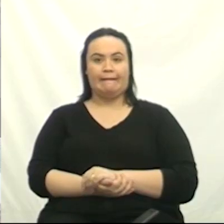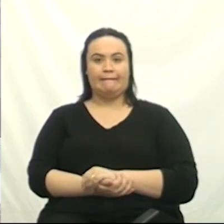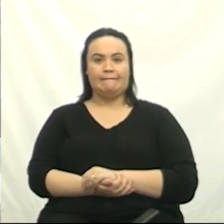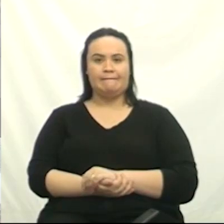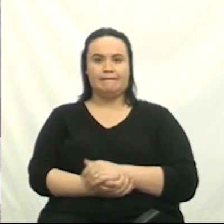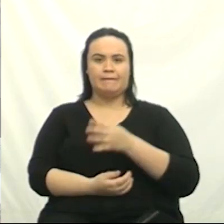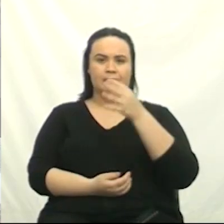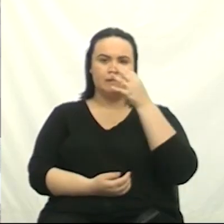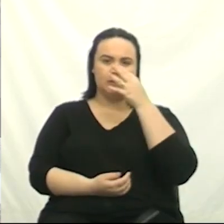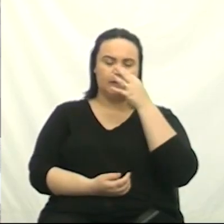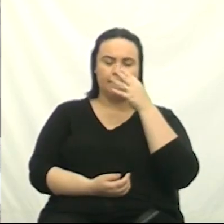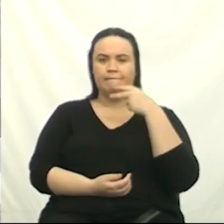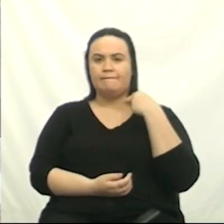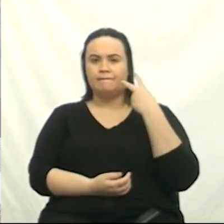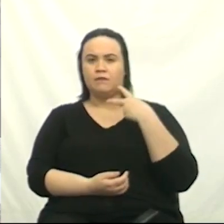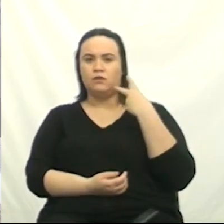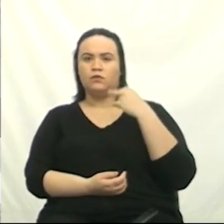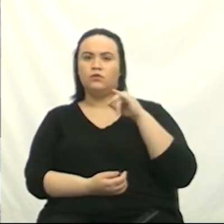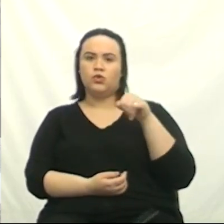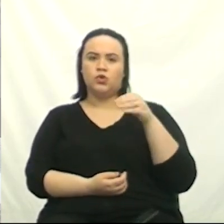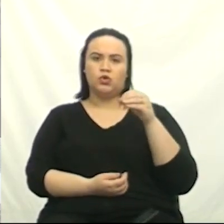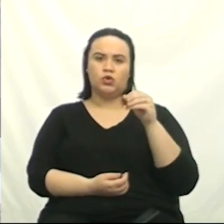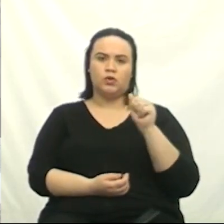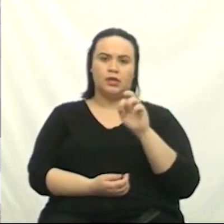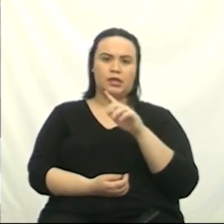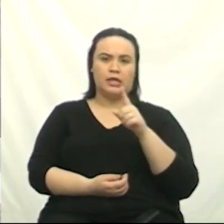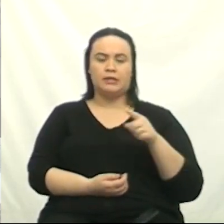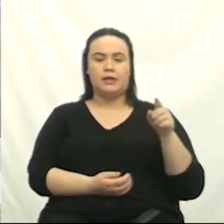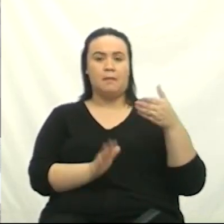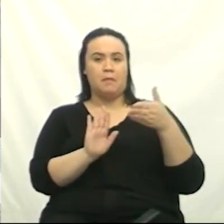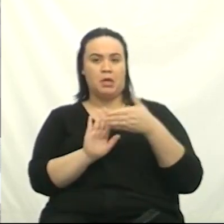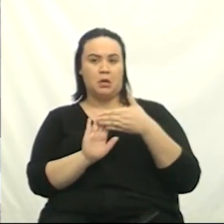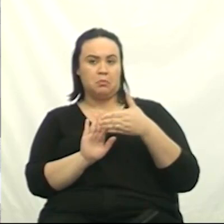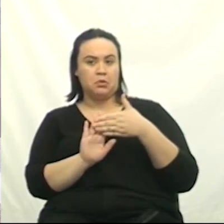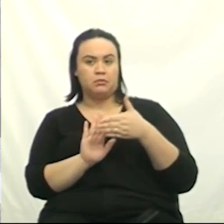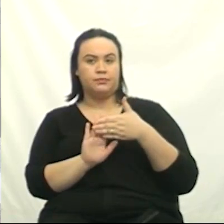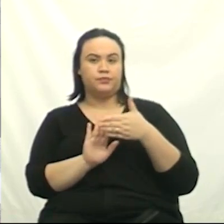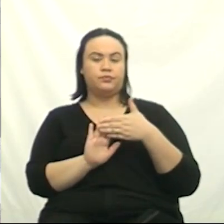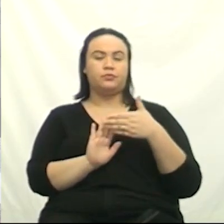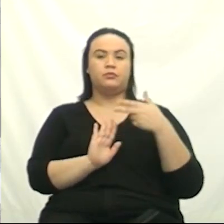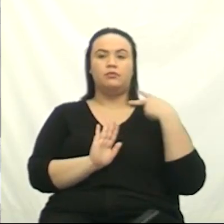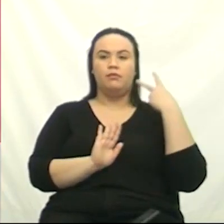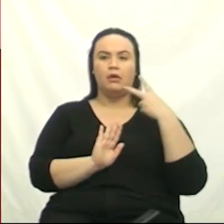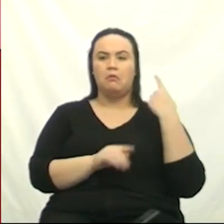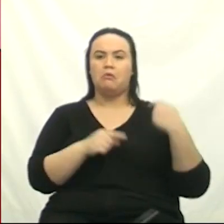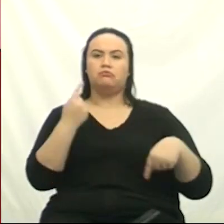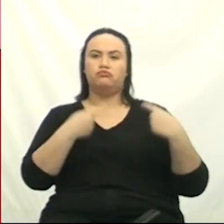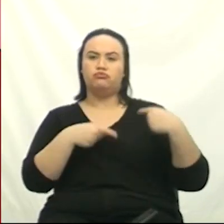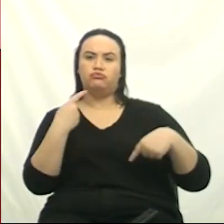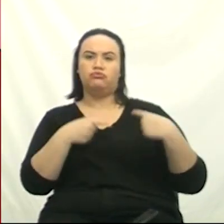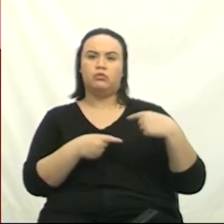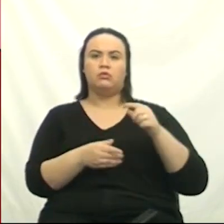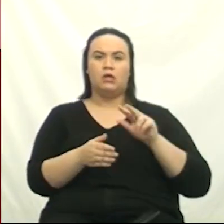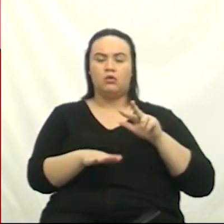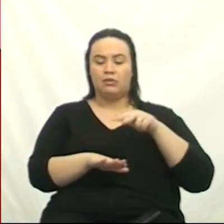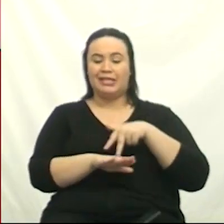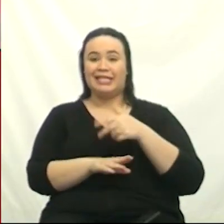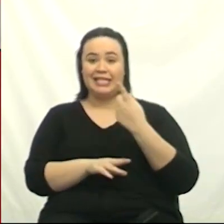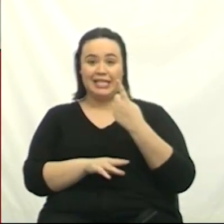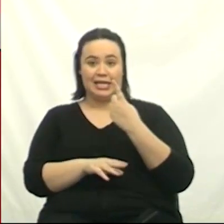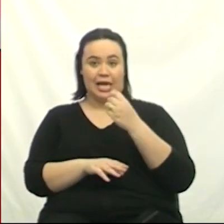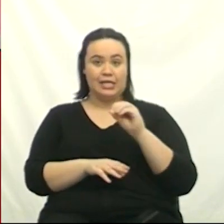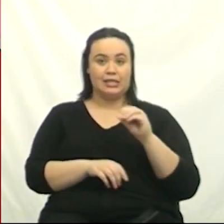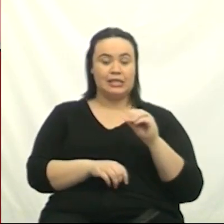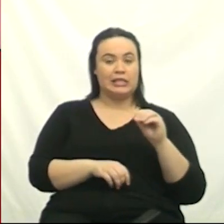Juarez de Jesus e é uma proposta que os vereadores vem discutindo eu estou aqui há dez anos e meio